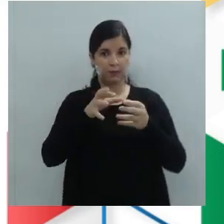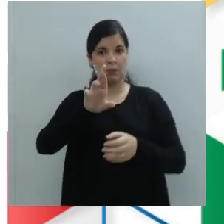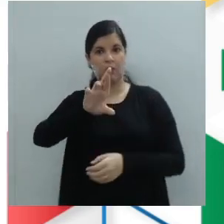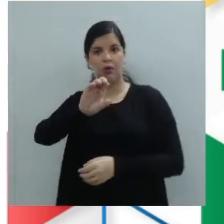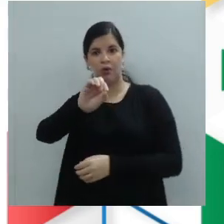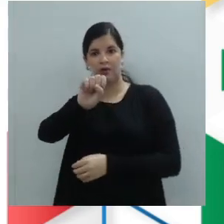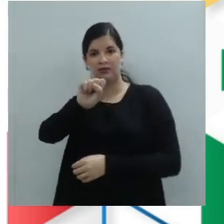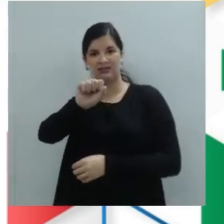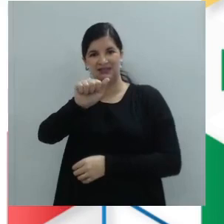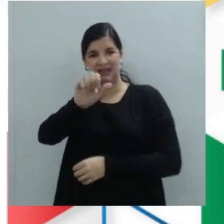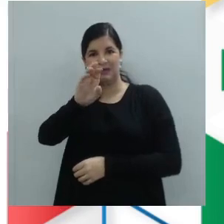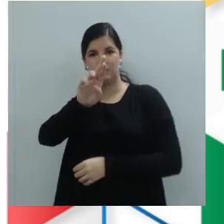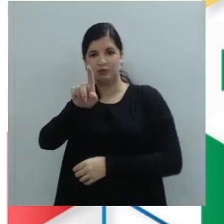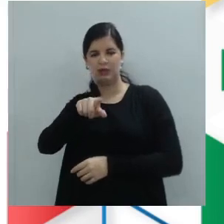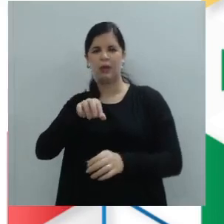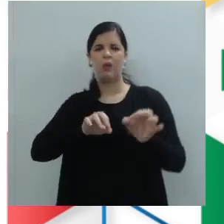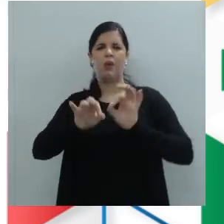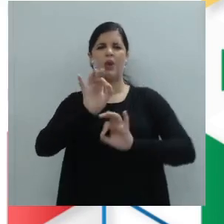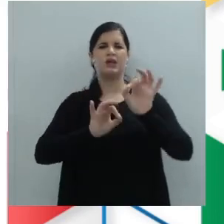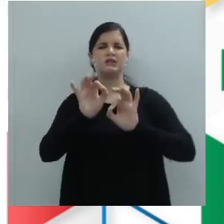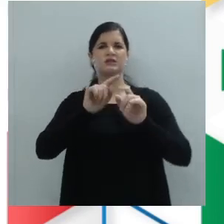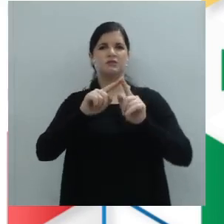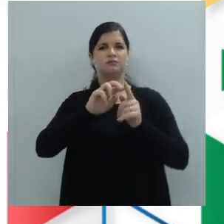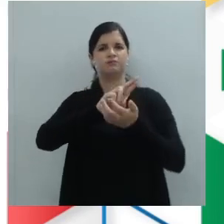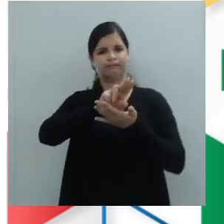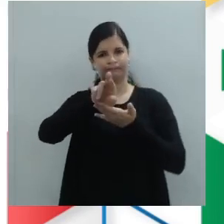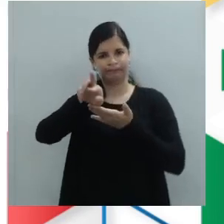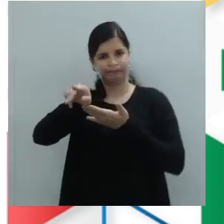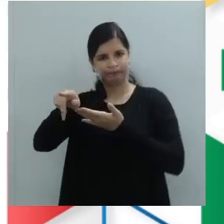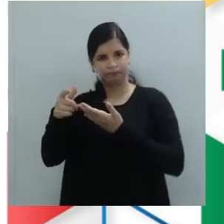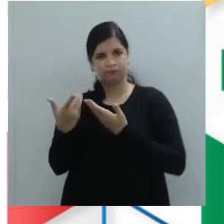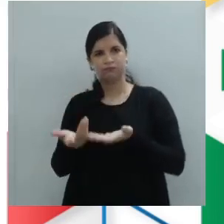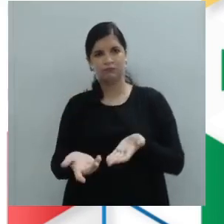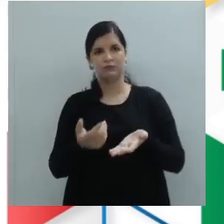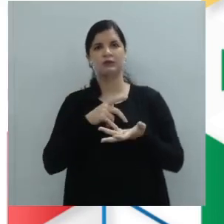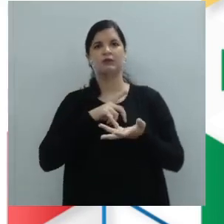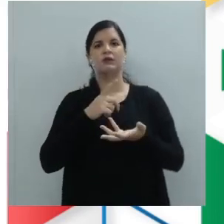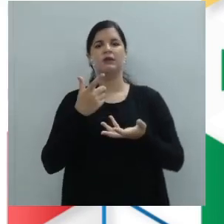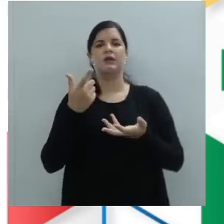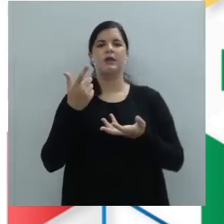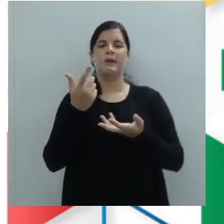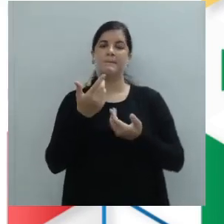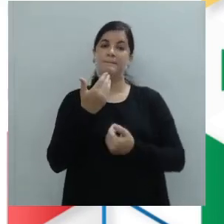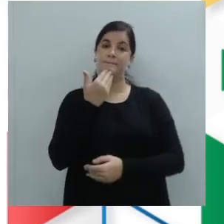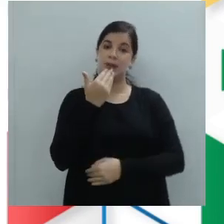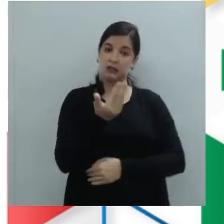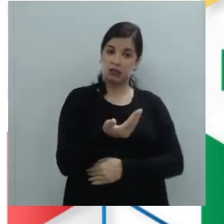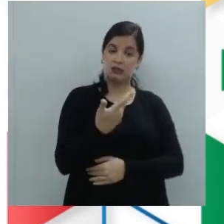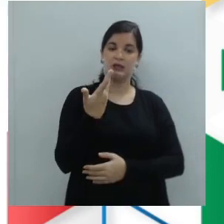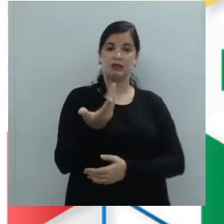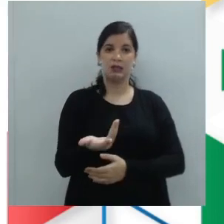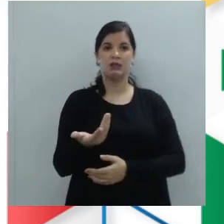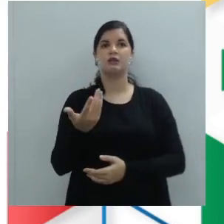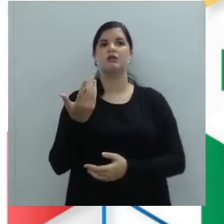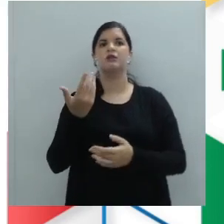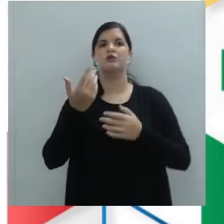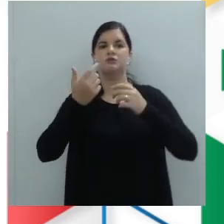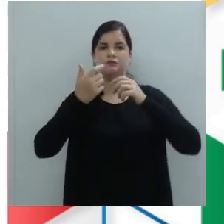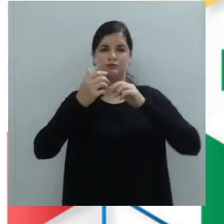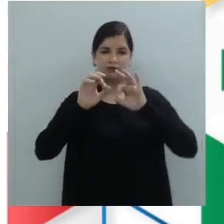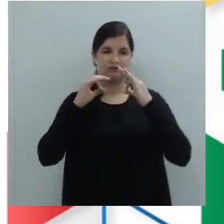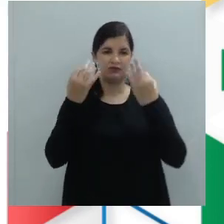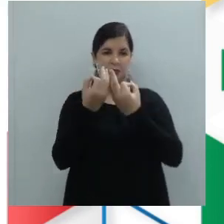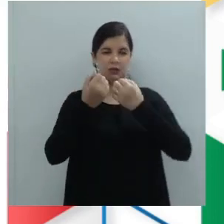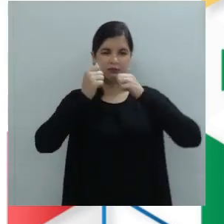Cruz são organizações místicas e esotéricas que se pretendem herdeiras de